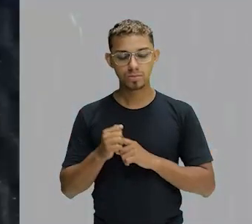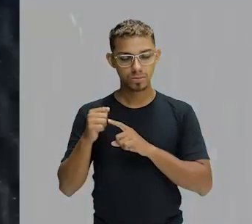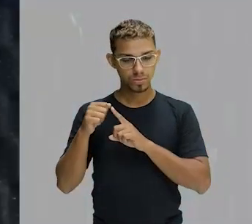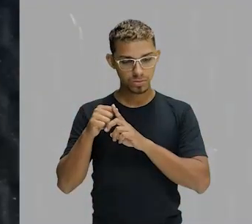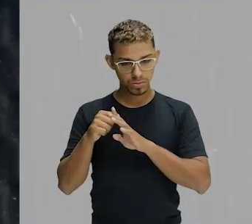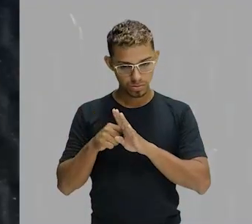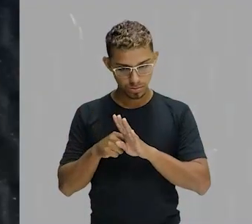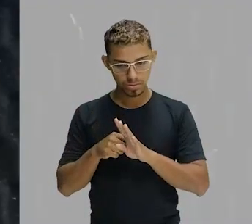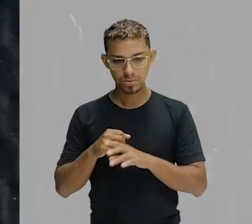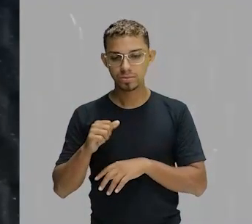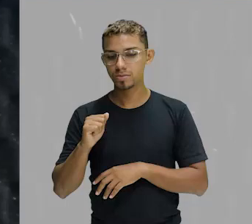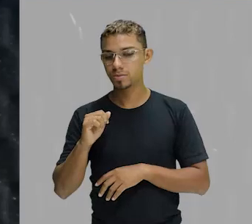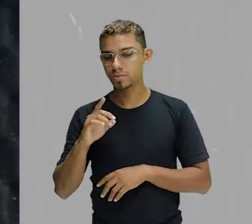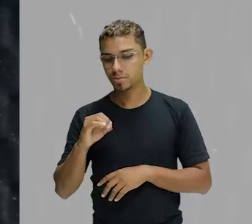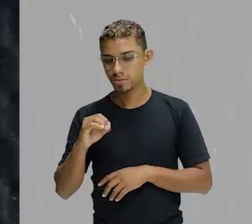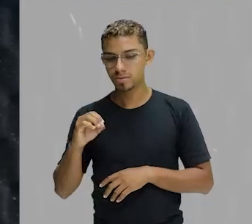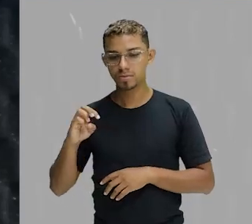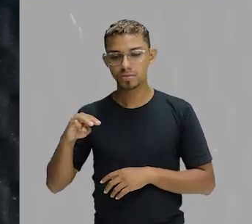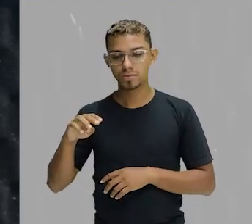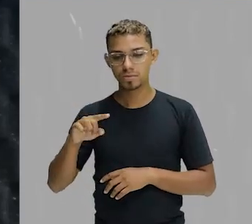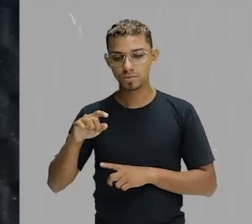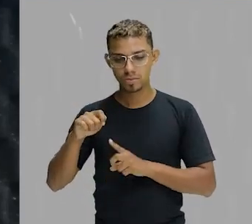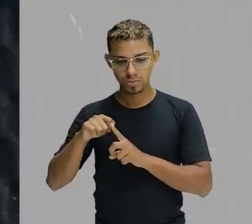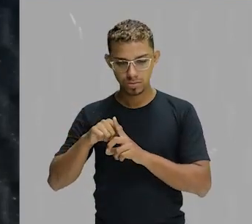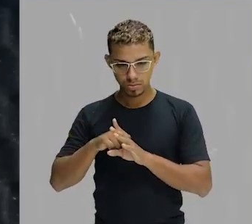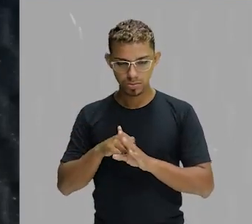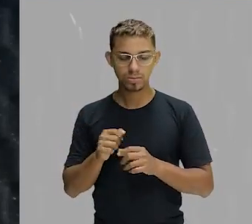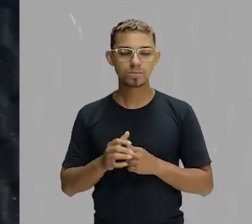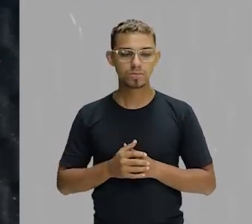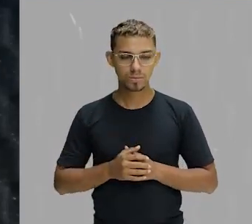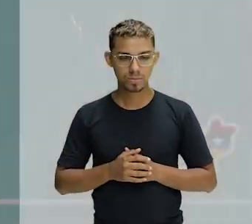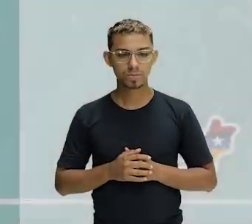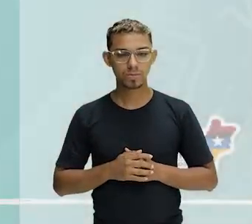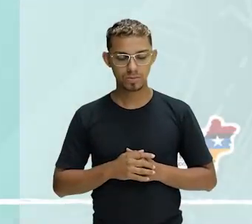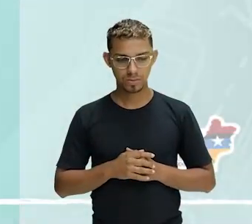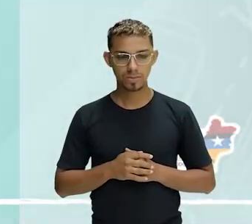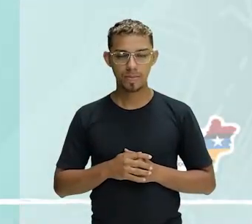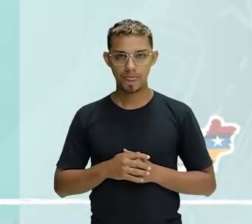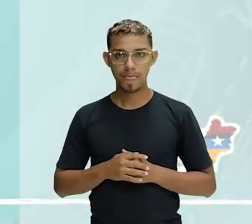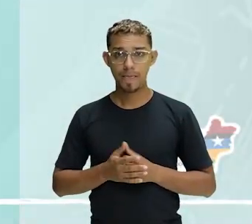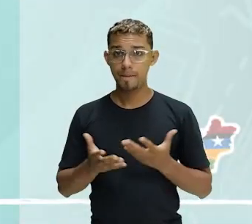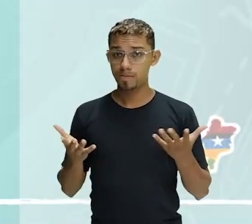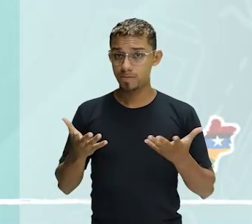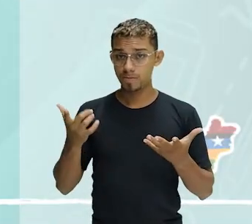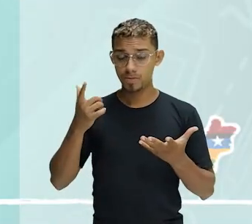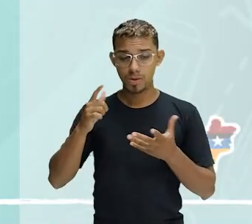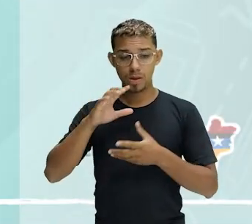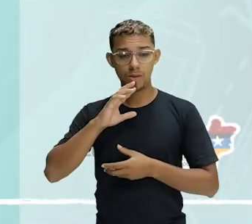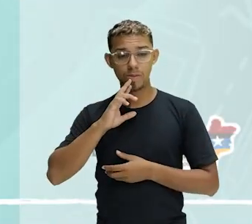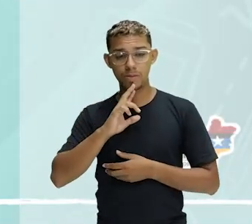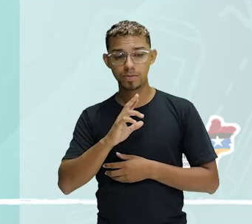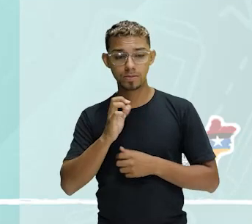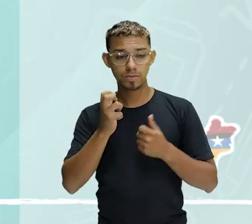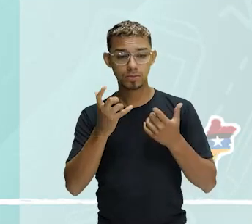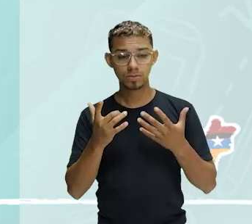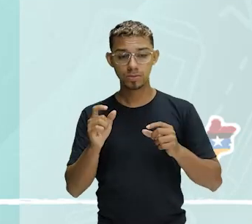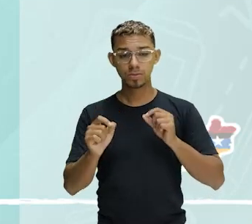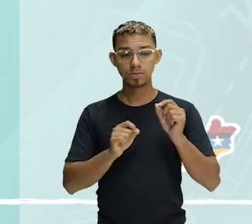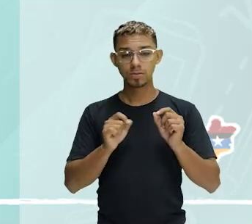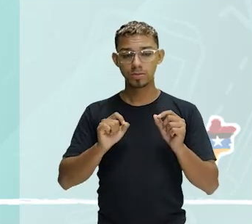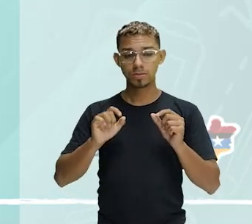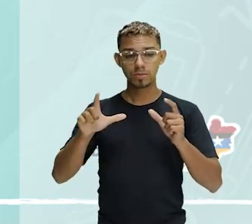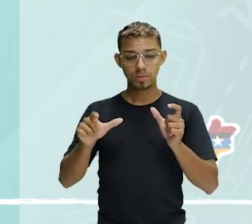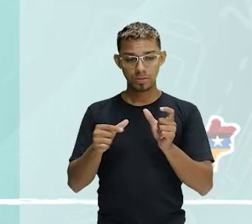de colocar a resposta bonitinha para ficar organizado, tá bom? Agora sim, nós vamos falar das chamadas equivalência de taxas. E